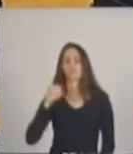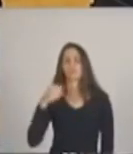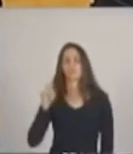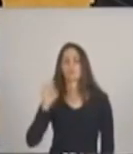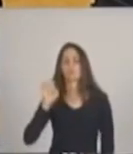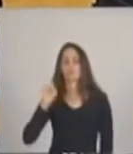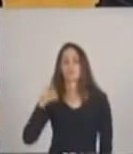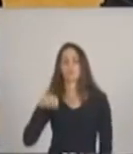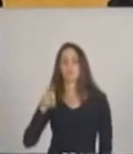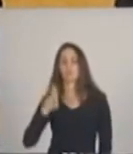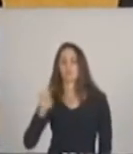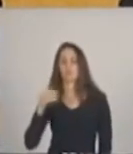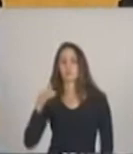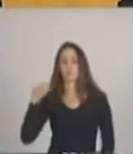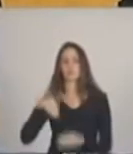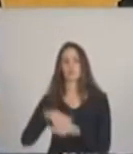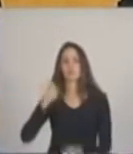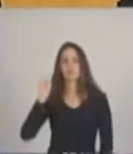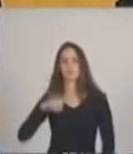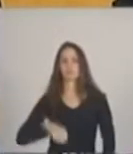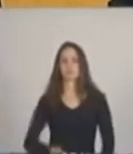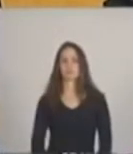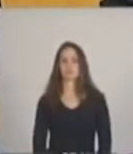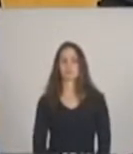Voto sim. Vota sim, deputado Freitas.